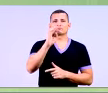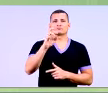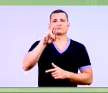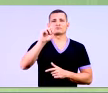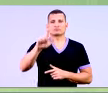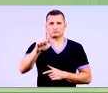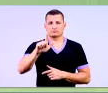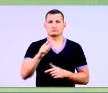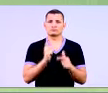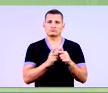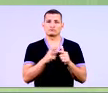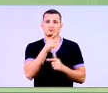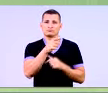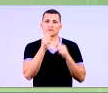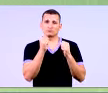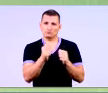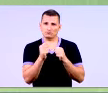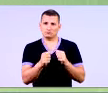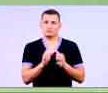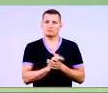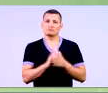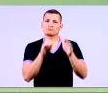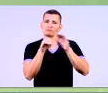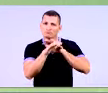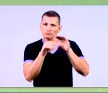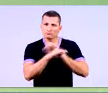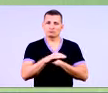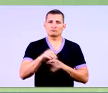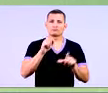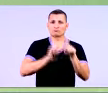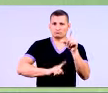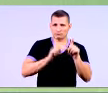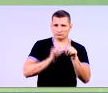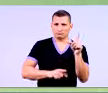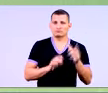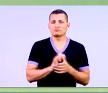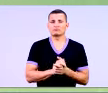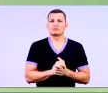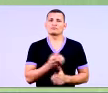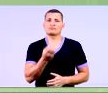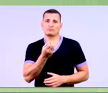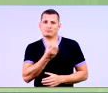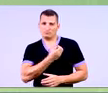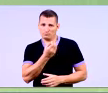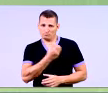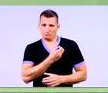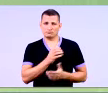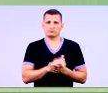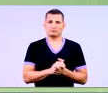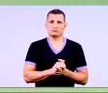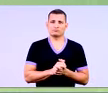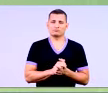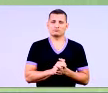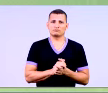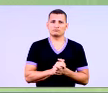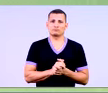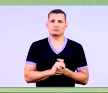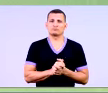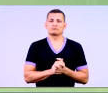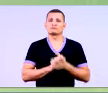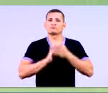ela pode receber letras números e símbolos